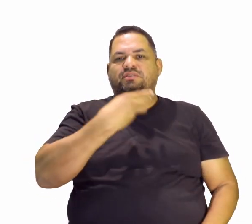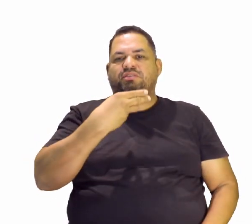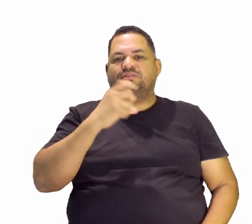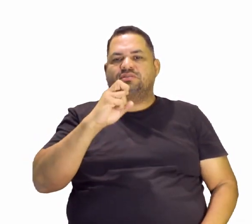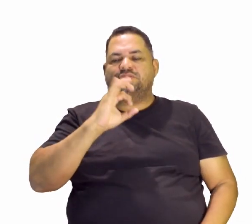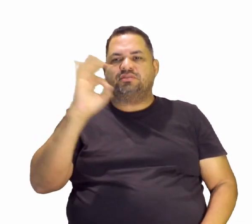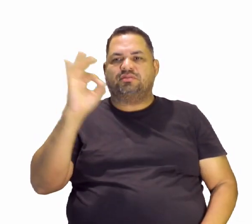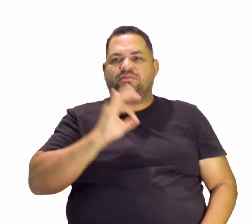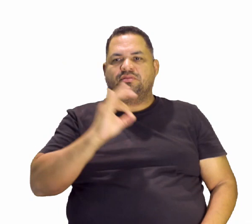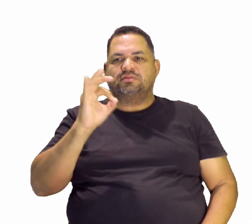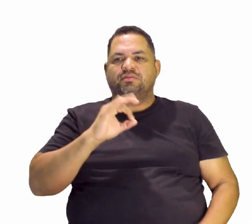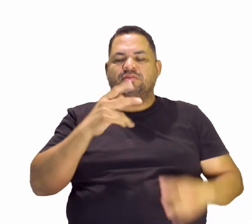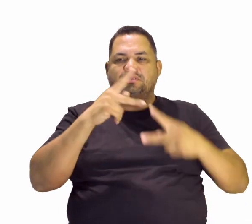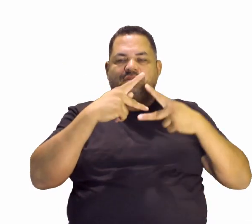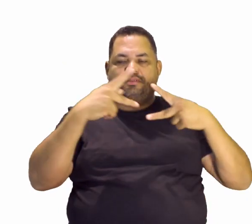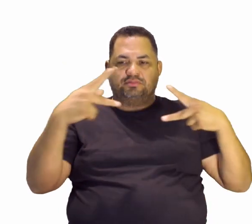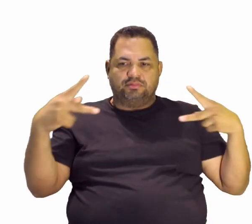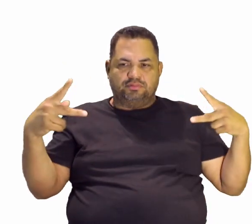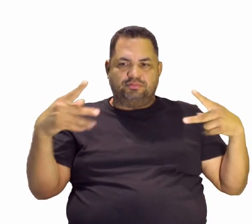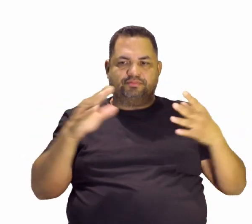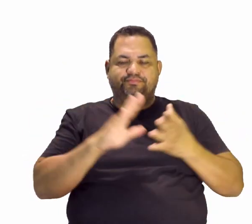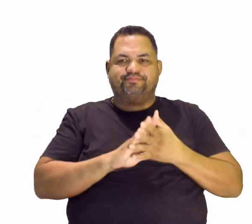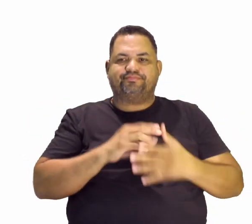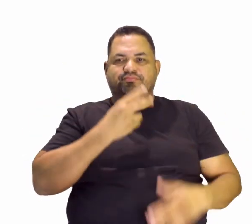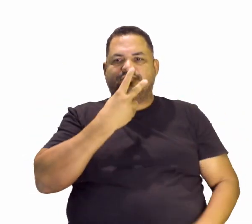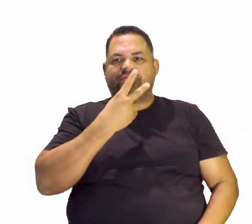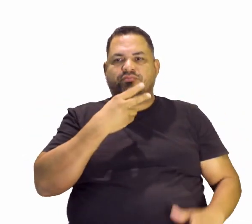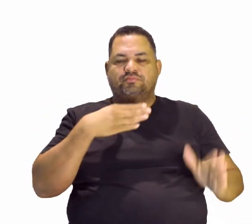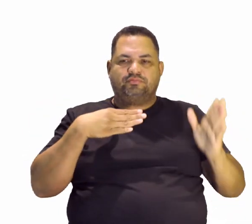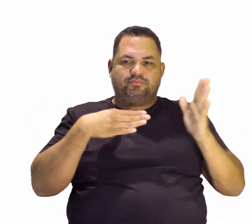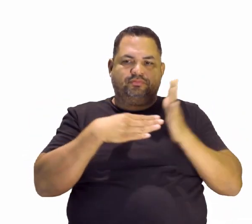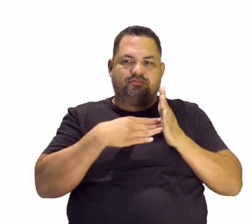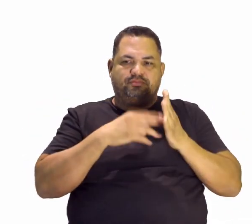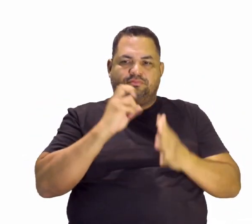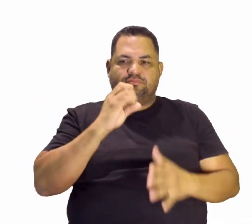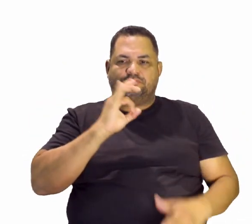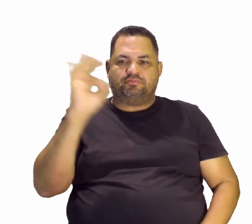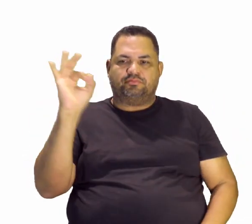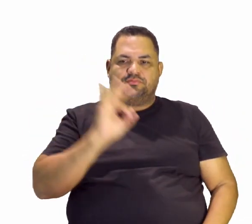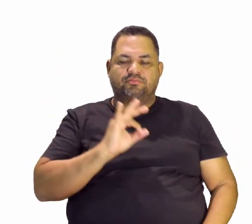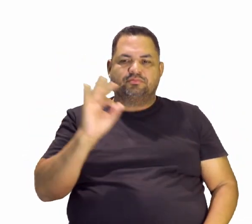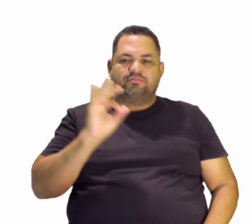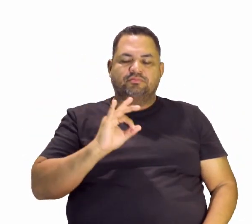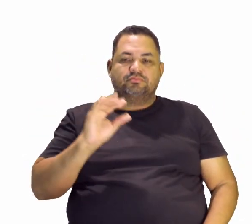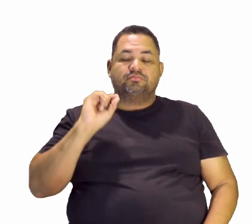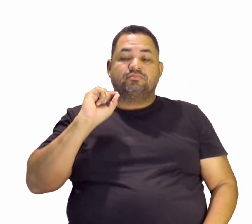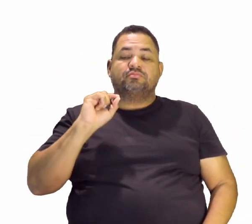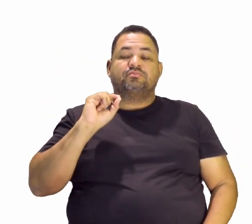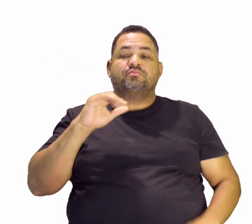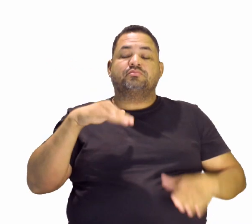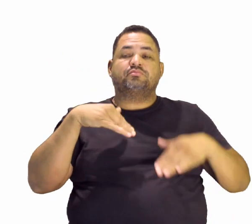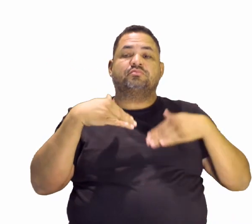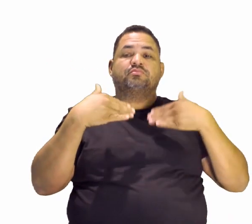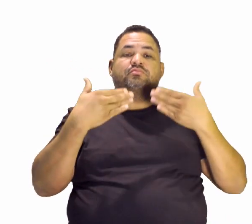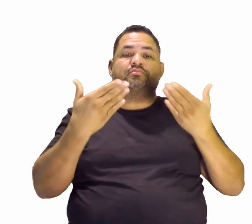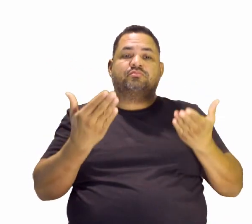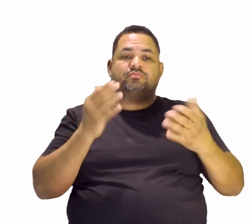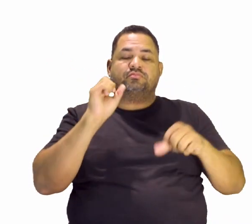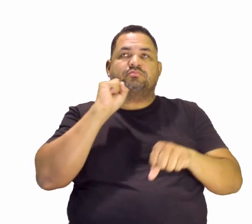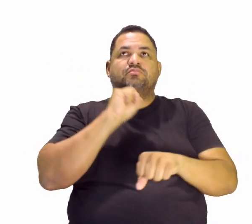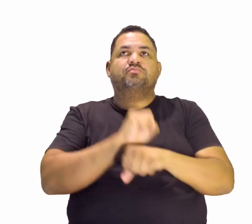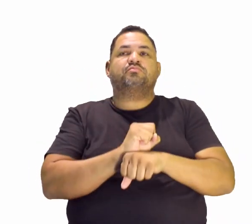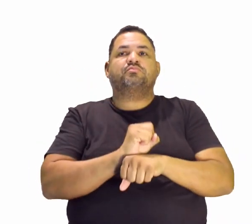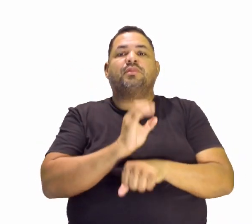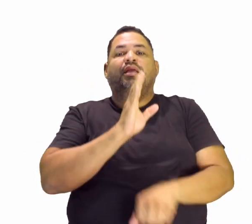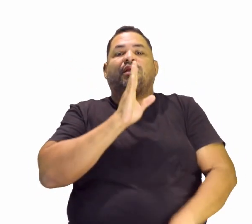as proteínas correspondem de 2 a 5%. O que eu quero dizer? Que quando eu estou em